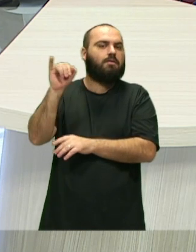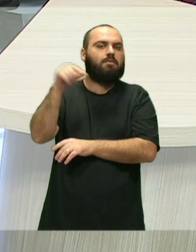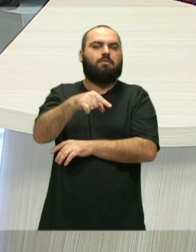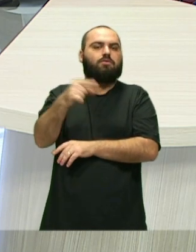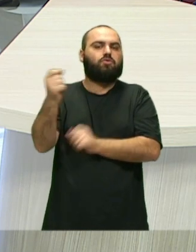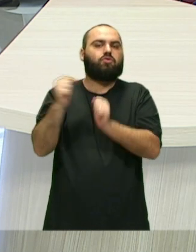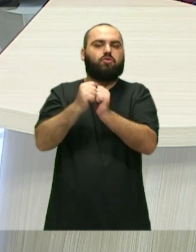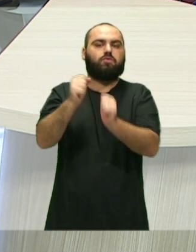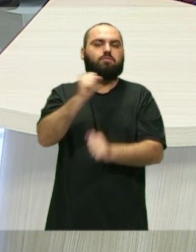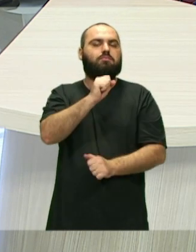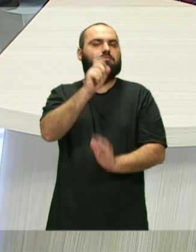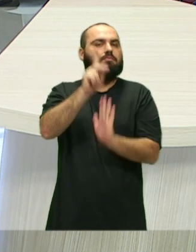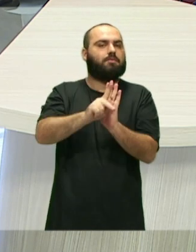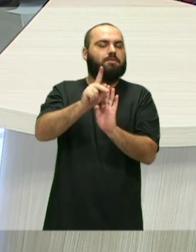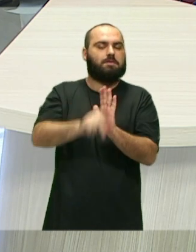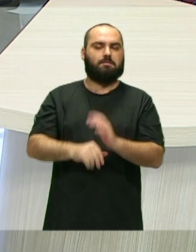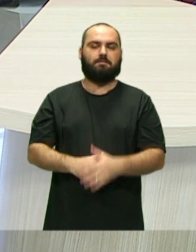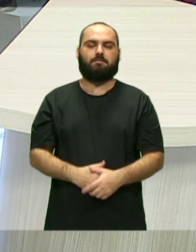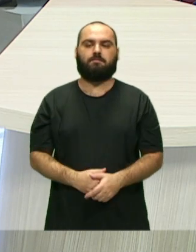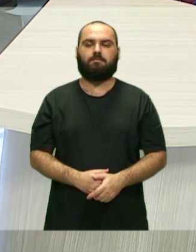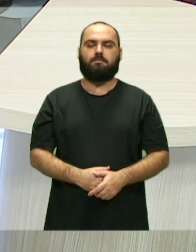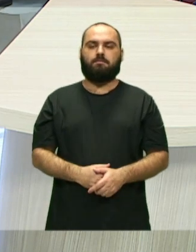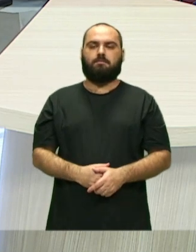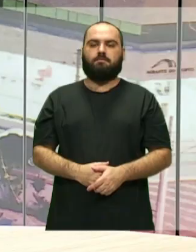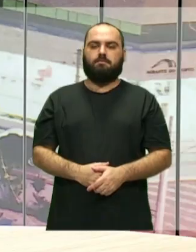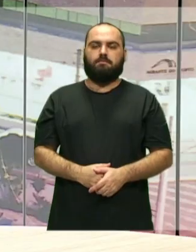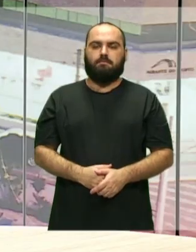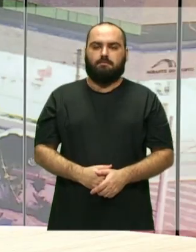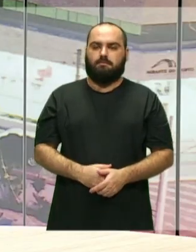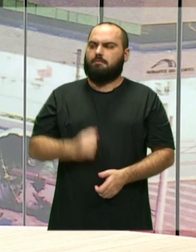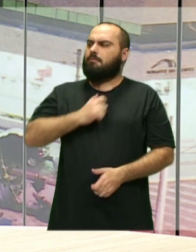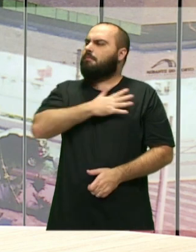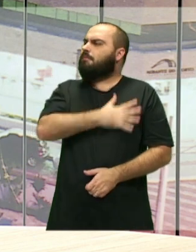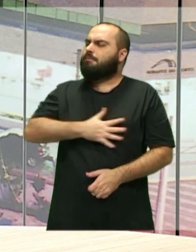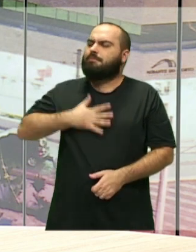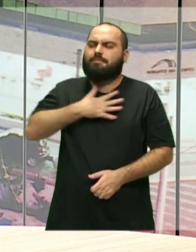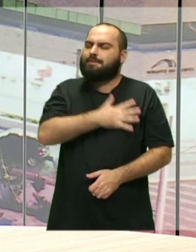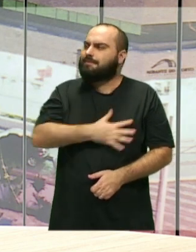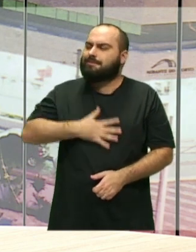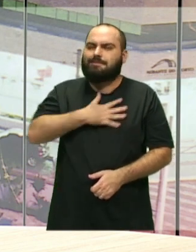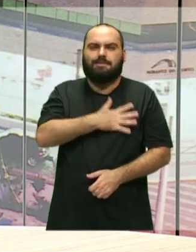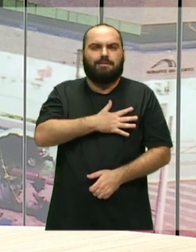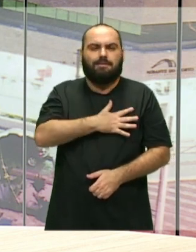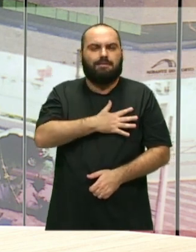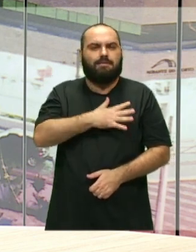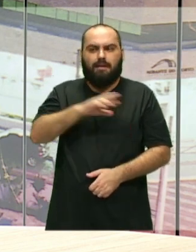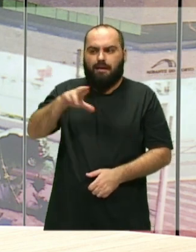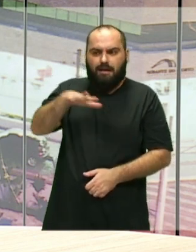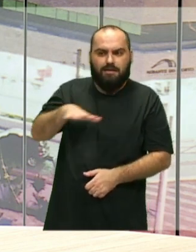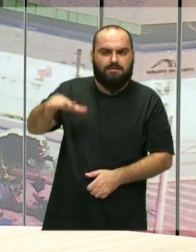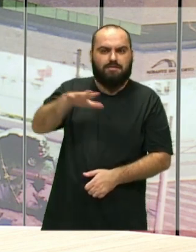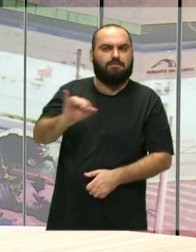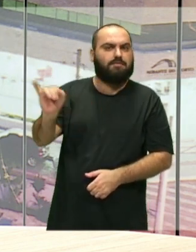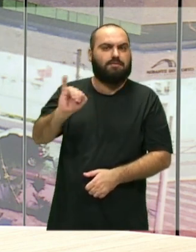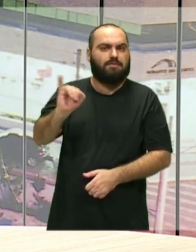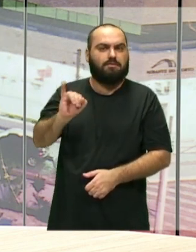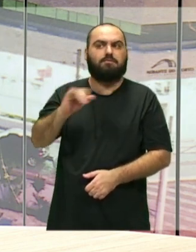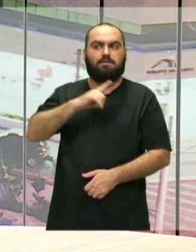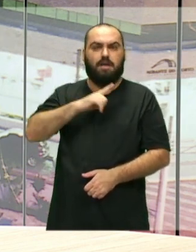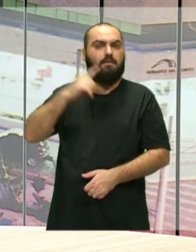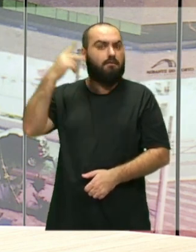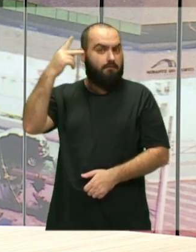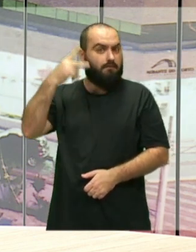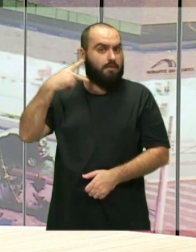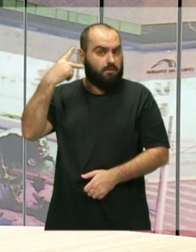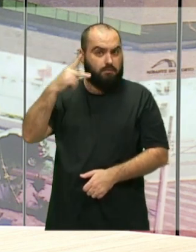o nosso projeto aqui itajaínse para nós o número um prazer poder ser protagonista né na região recebemos ali o vereadores